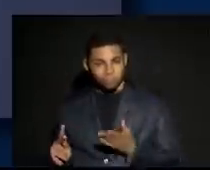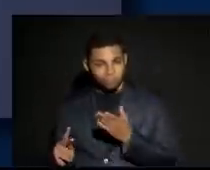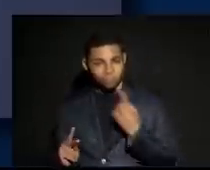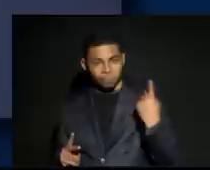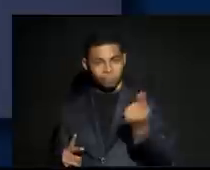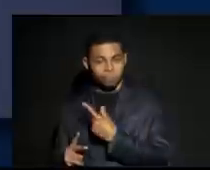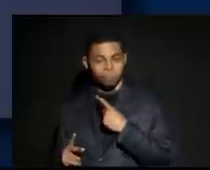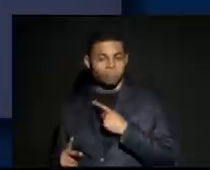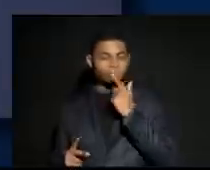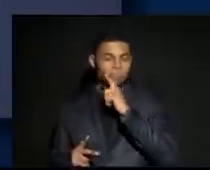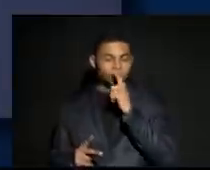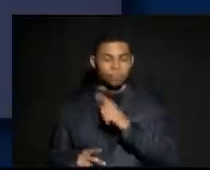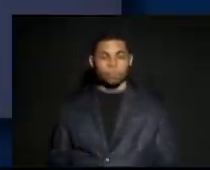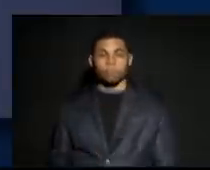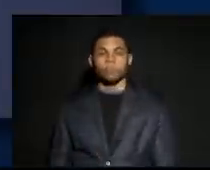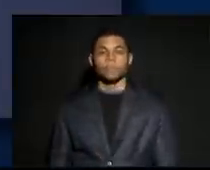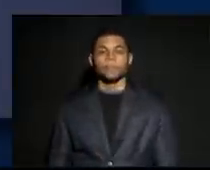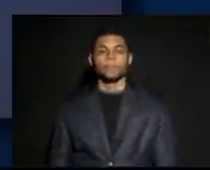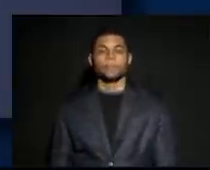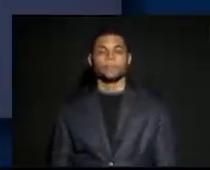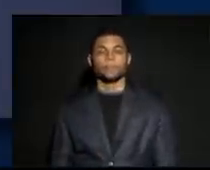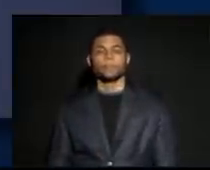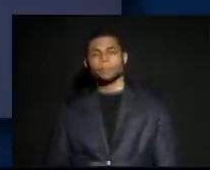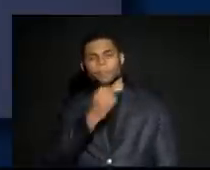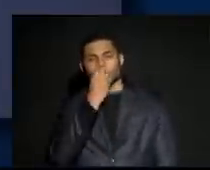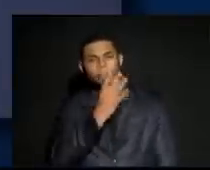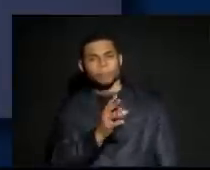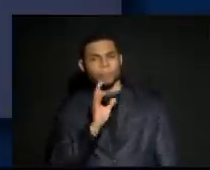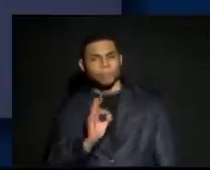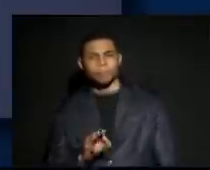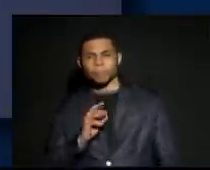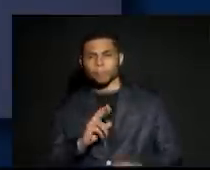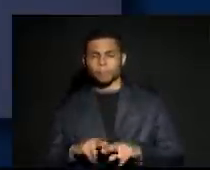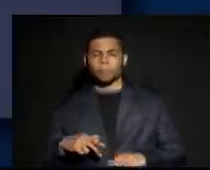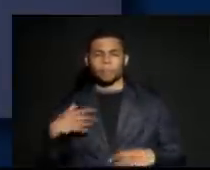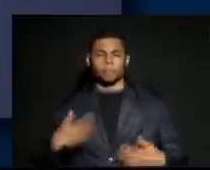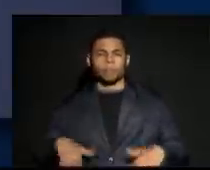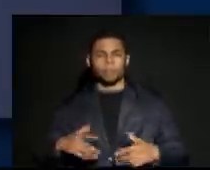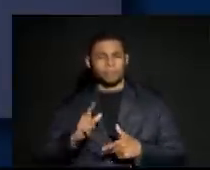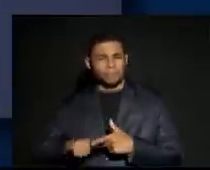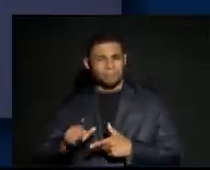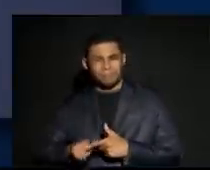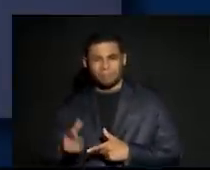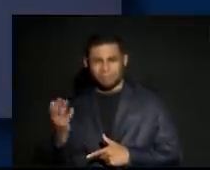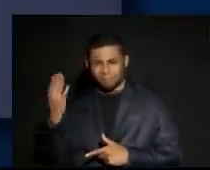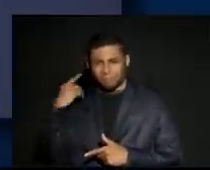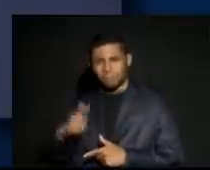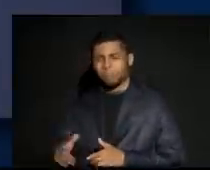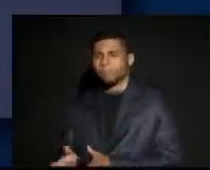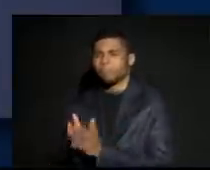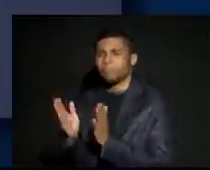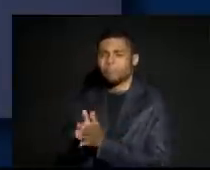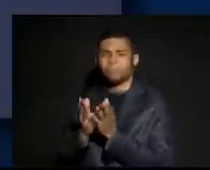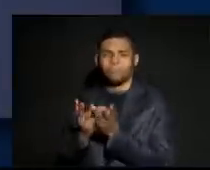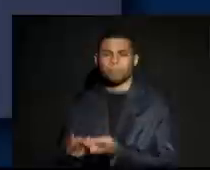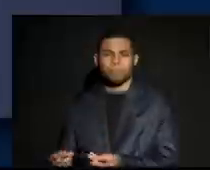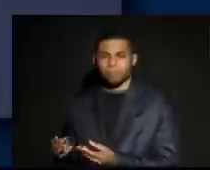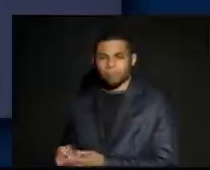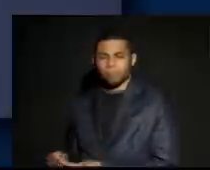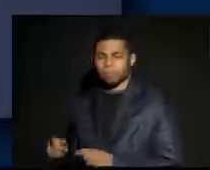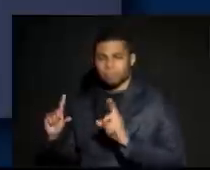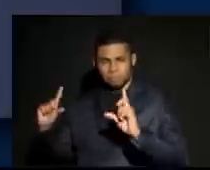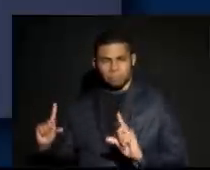na sua Plenitude é isso foi muito bom na verdade foi um enorme redutor de pobreza Mundial é